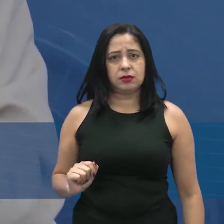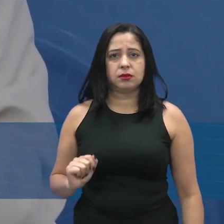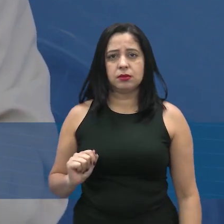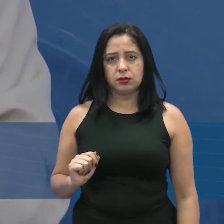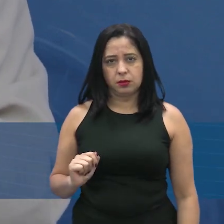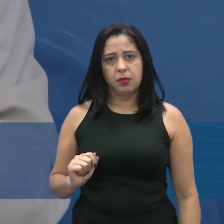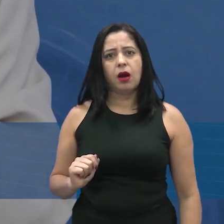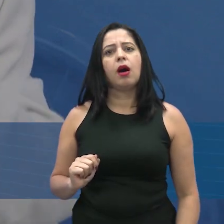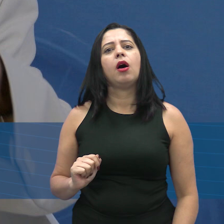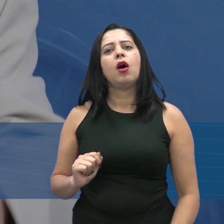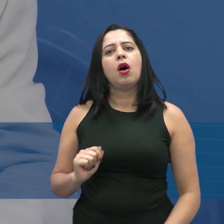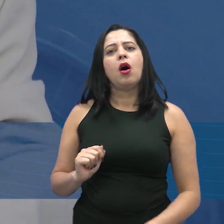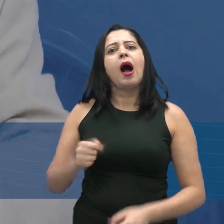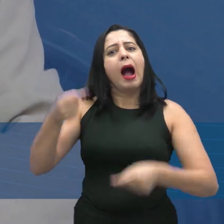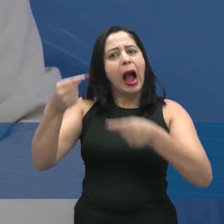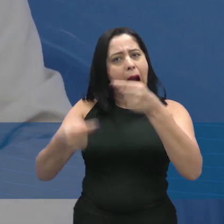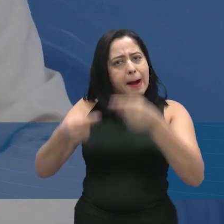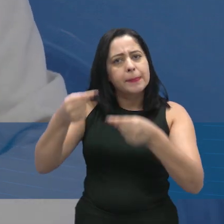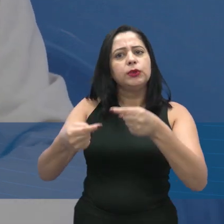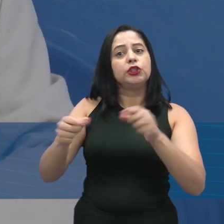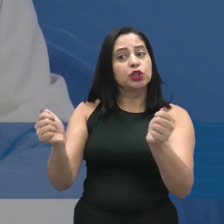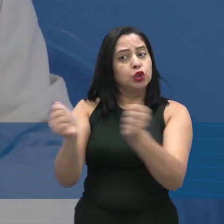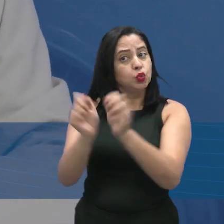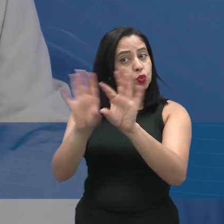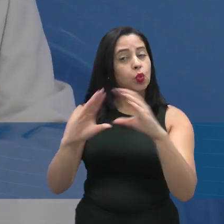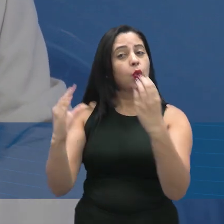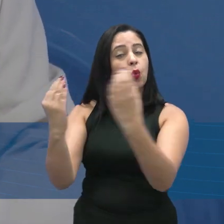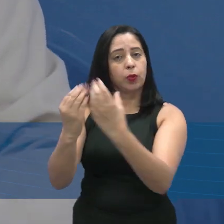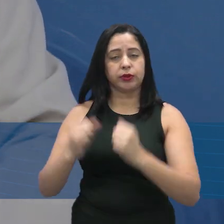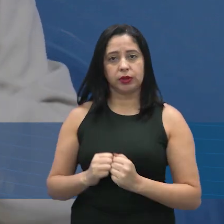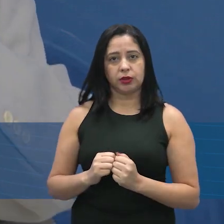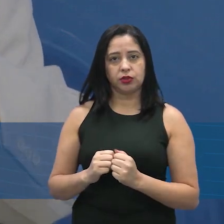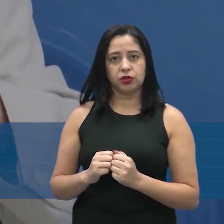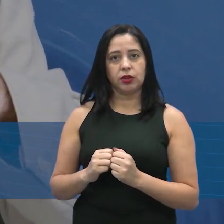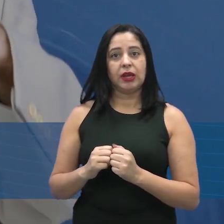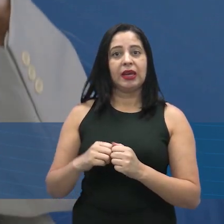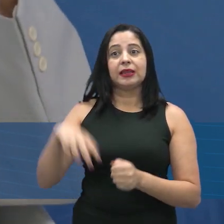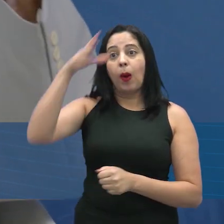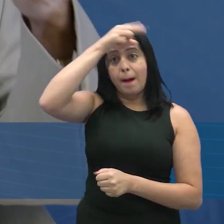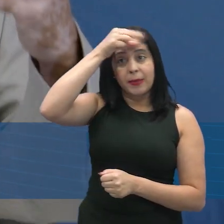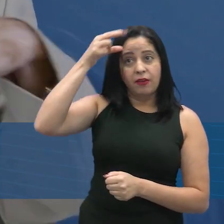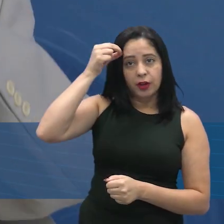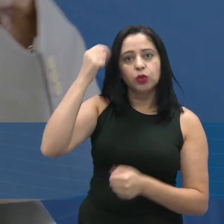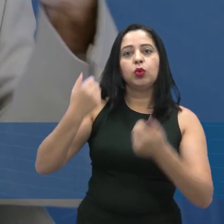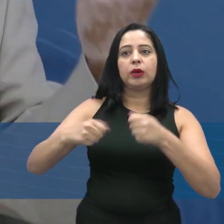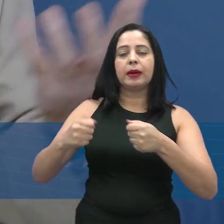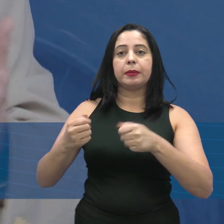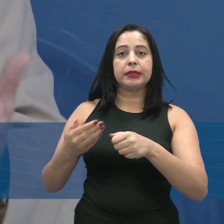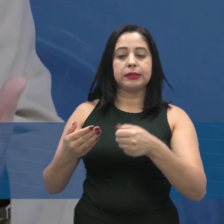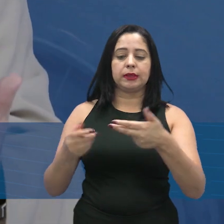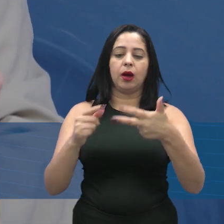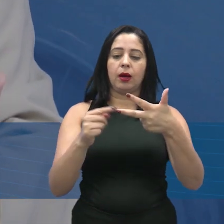condução efetiva da política junto da comunidade. Então, o município tem que falar com o Estado, que tem que falar com a federação